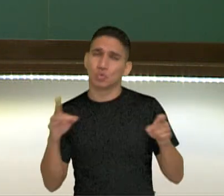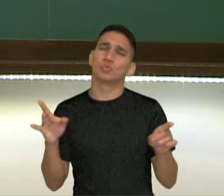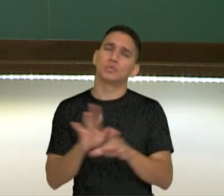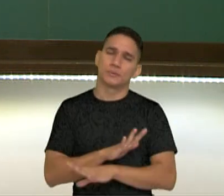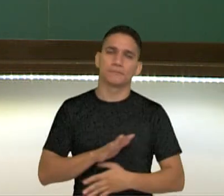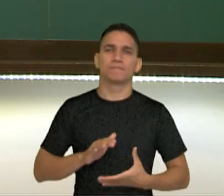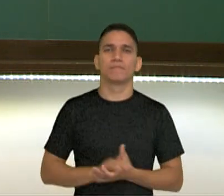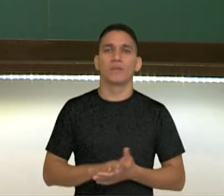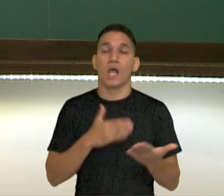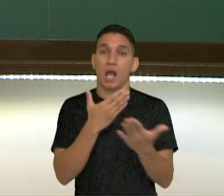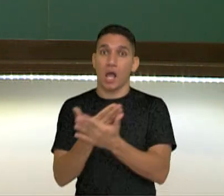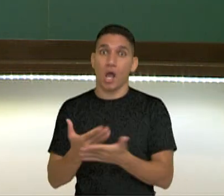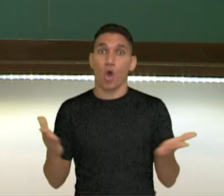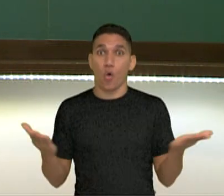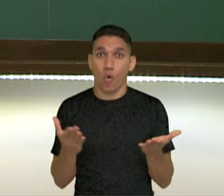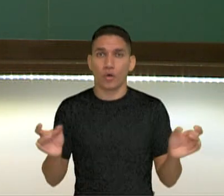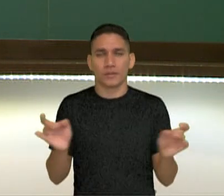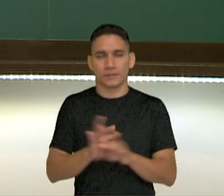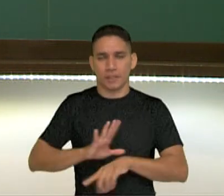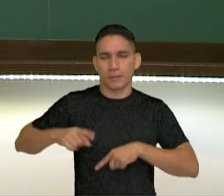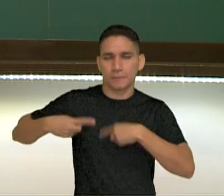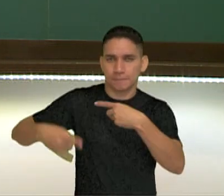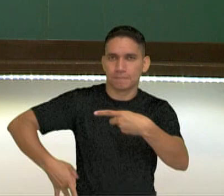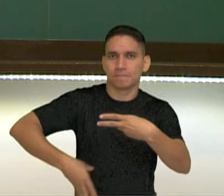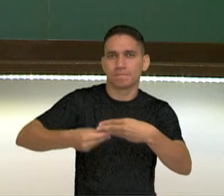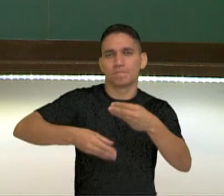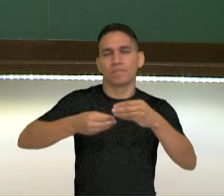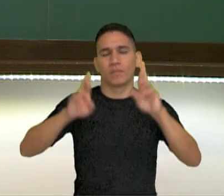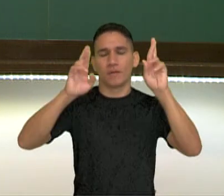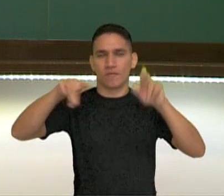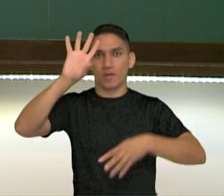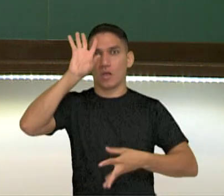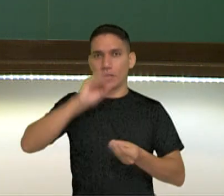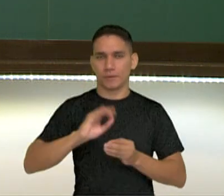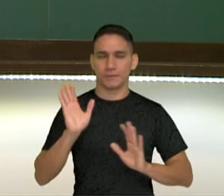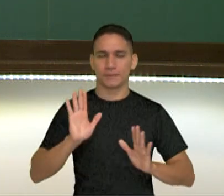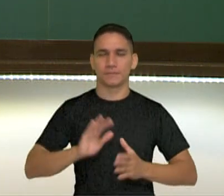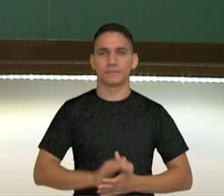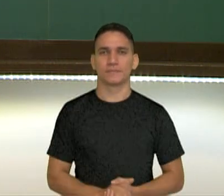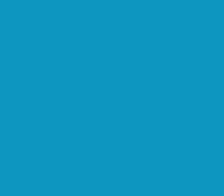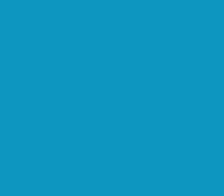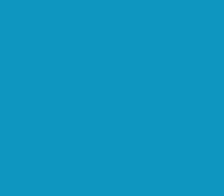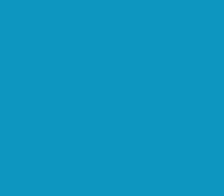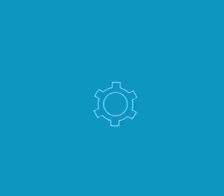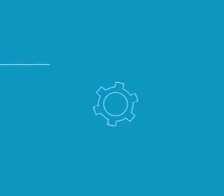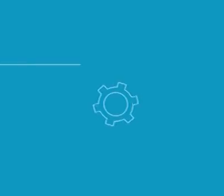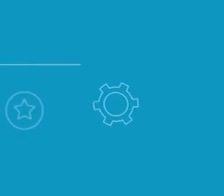na aula de hoje, a gente encerrou essa parte de herança quantitativa. Espero que você tenha compreendido. Até a próxima aula.